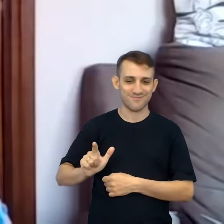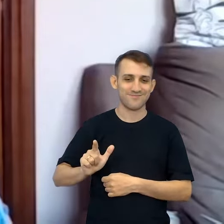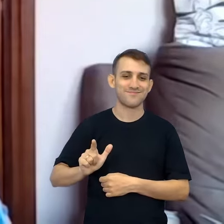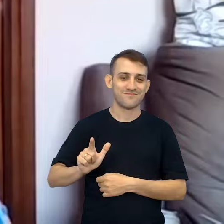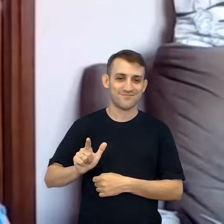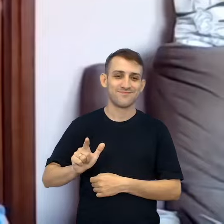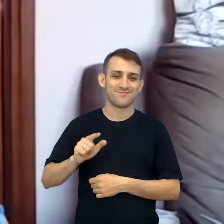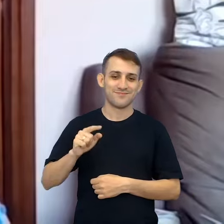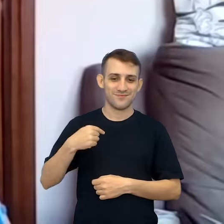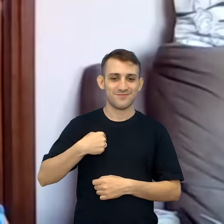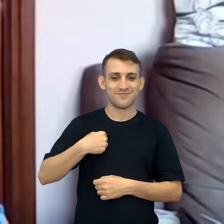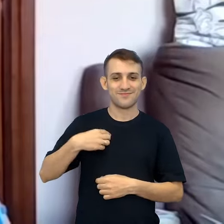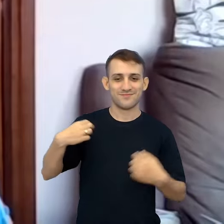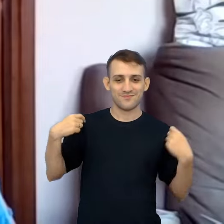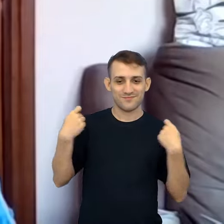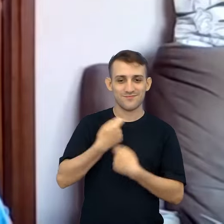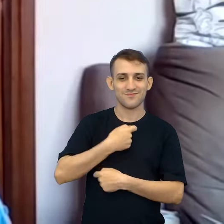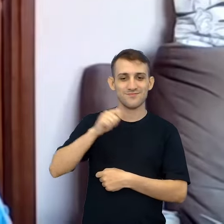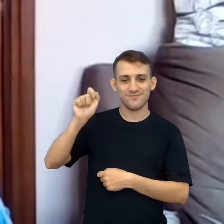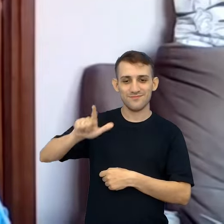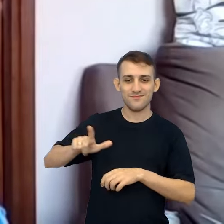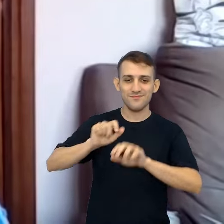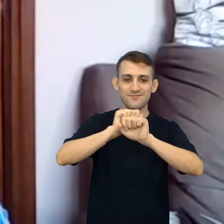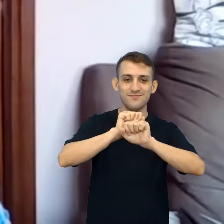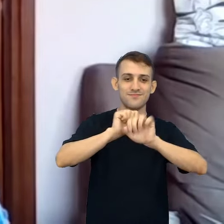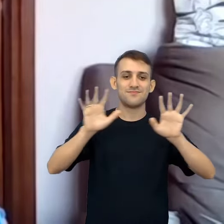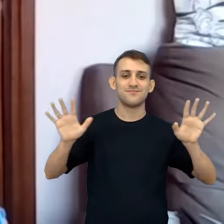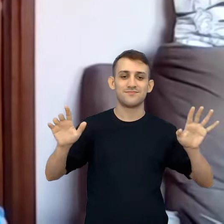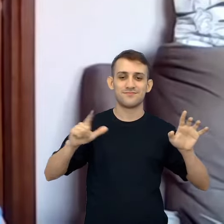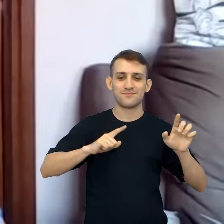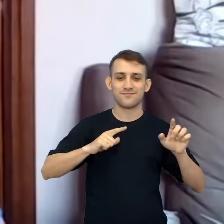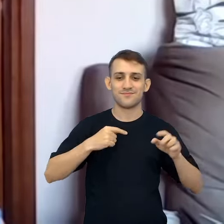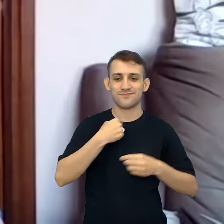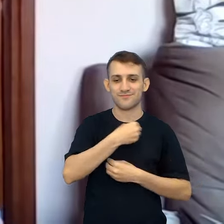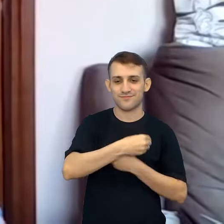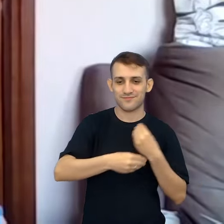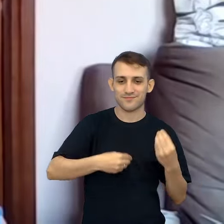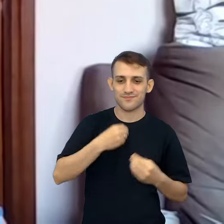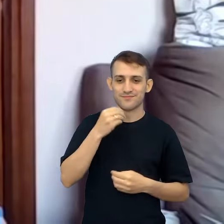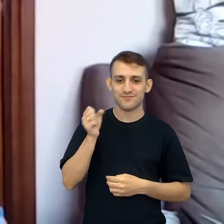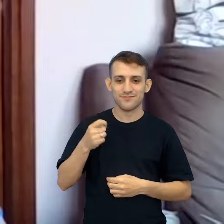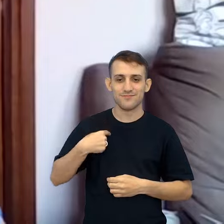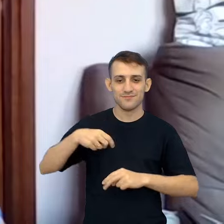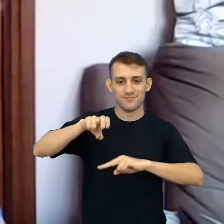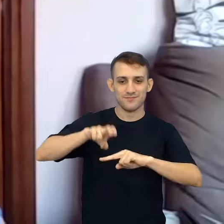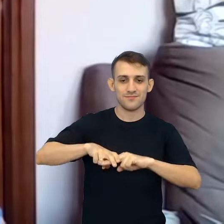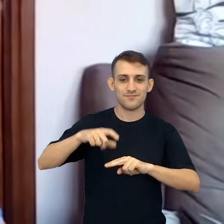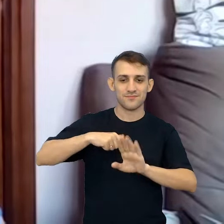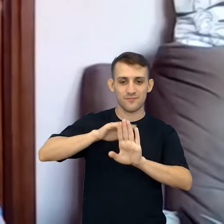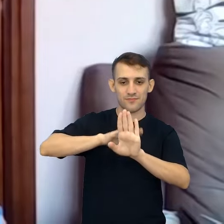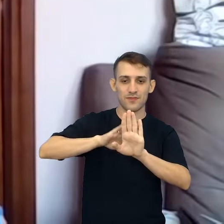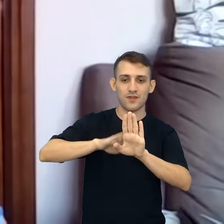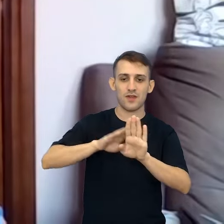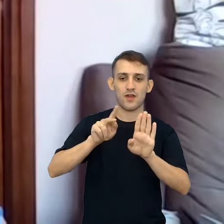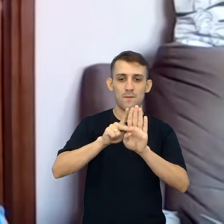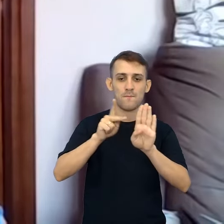azul. Estou com uma blusa azul clara, com umas manchinhas brancas, estou sentada, atrás de mim eu tenho uma